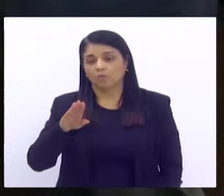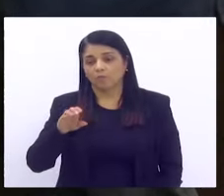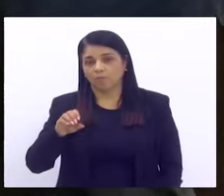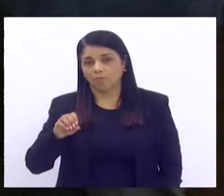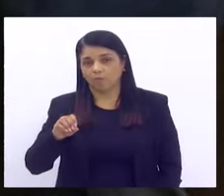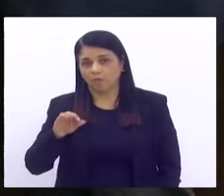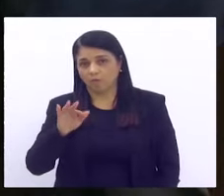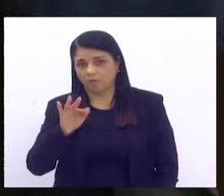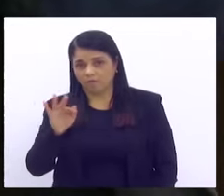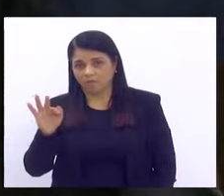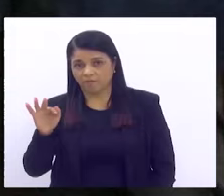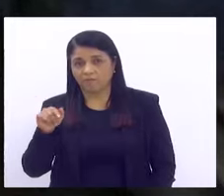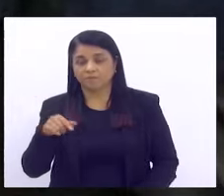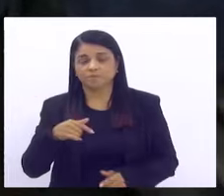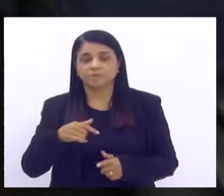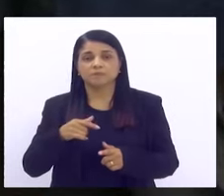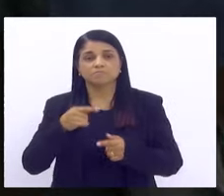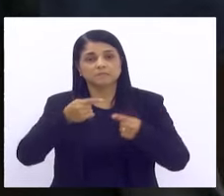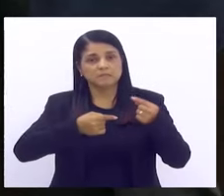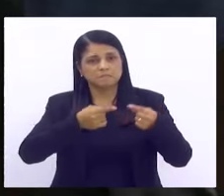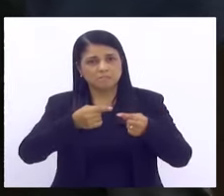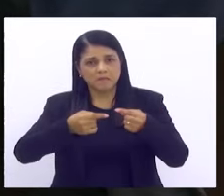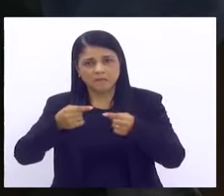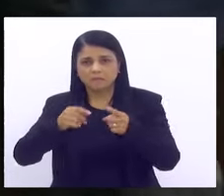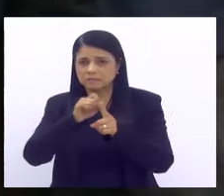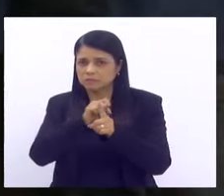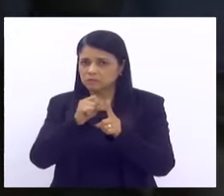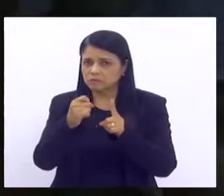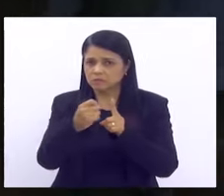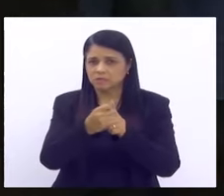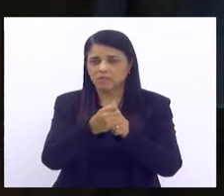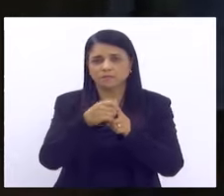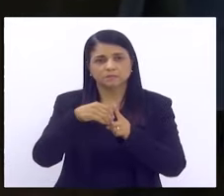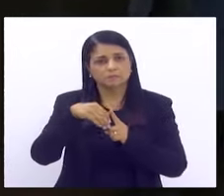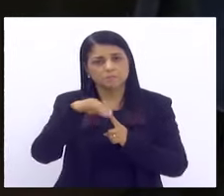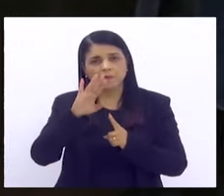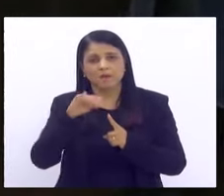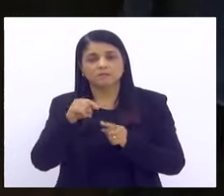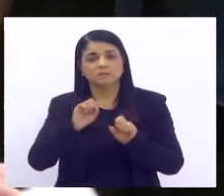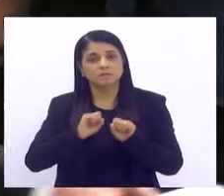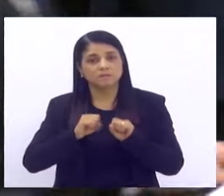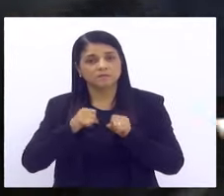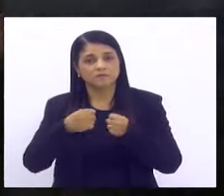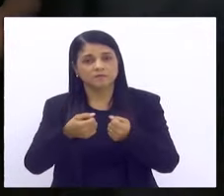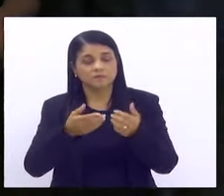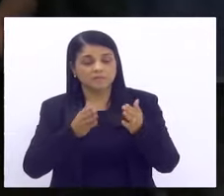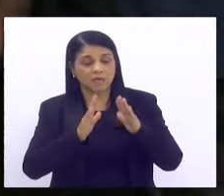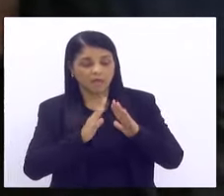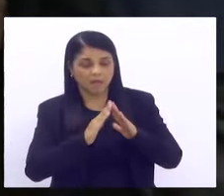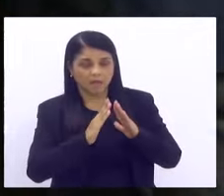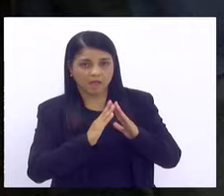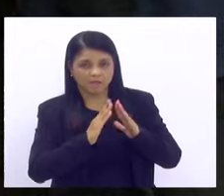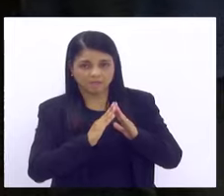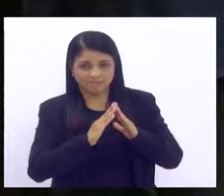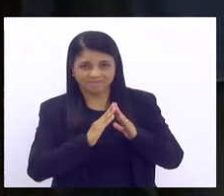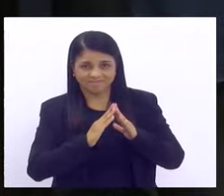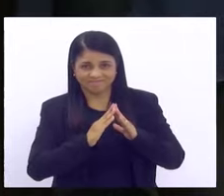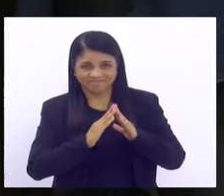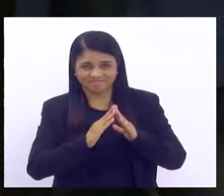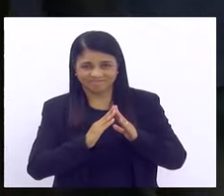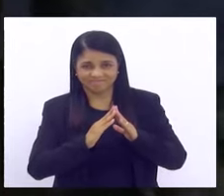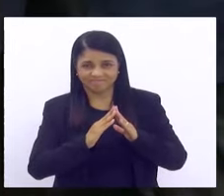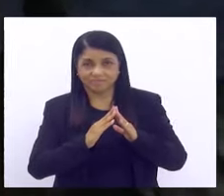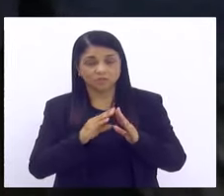que tem mais feito esse debate na sociedade, que é a defesa da casa comum. Ou seja, todos